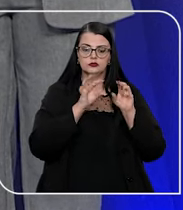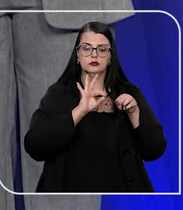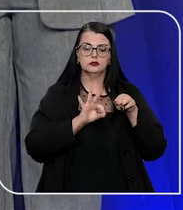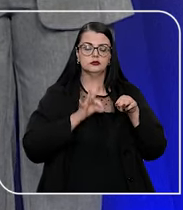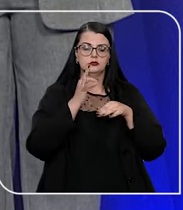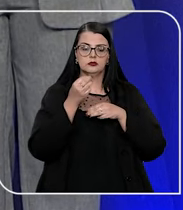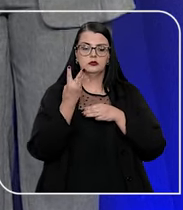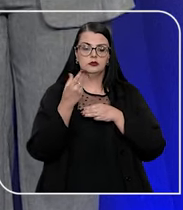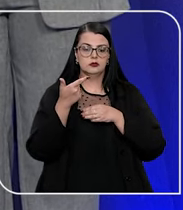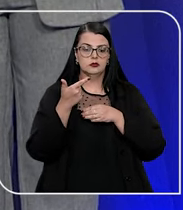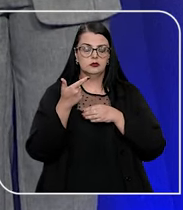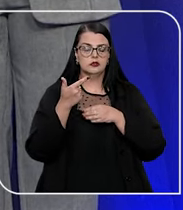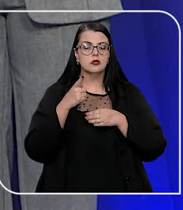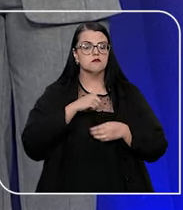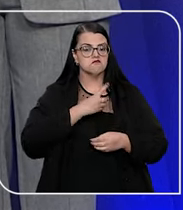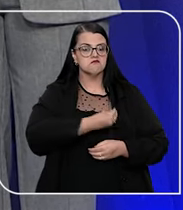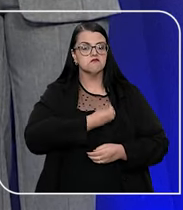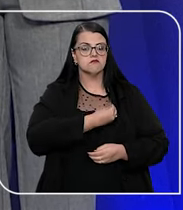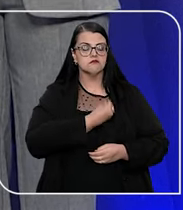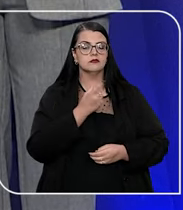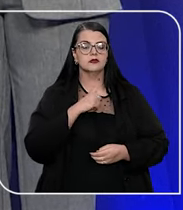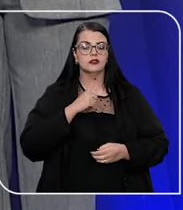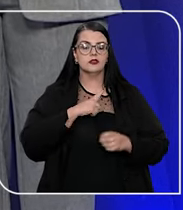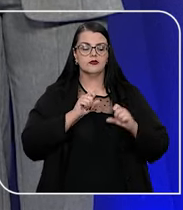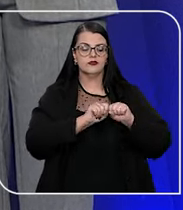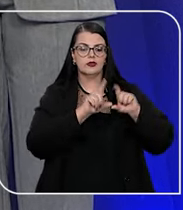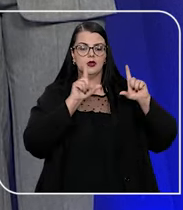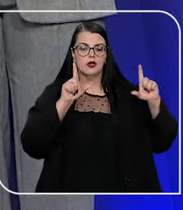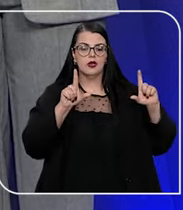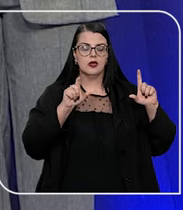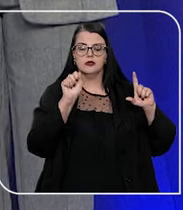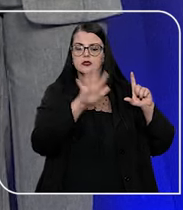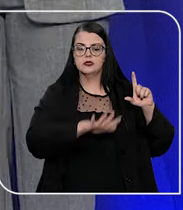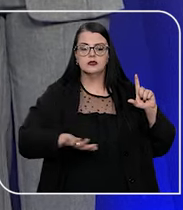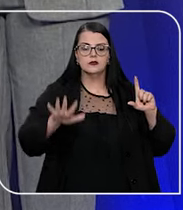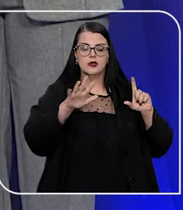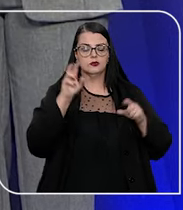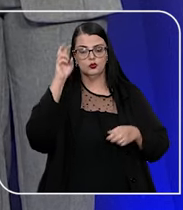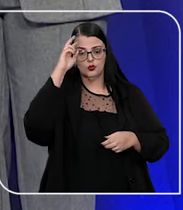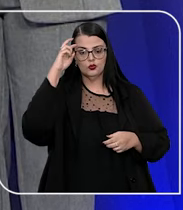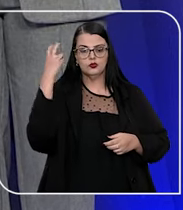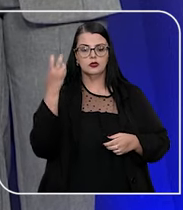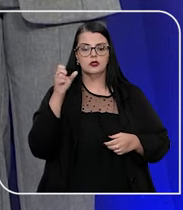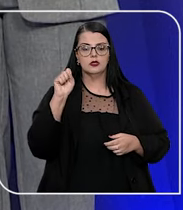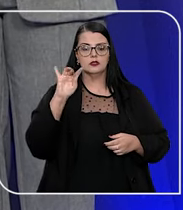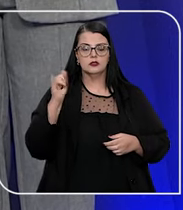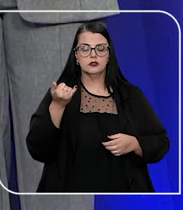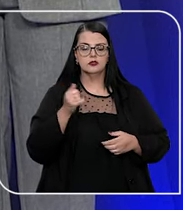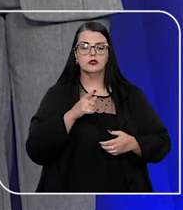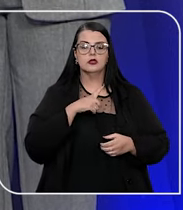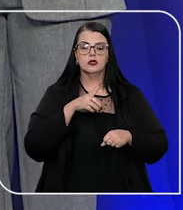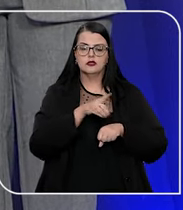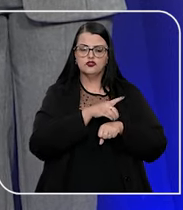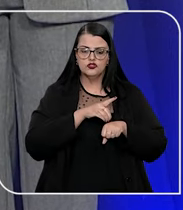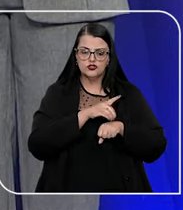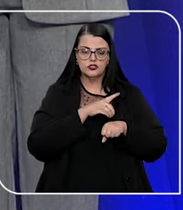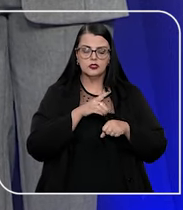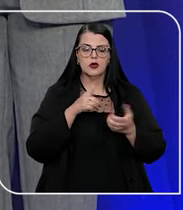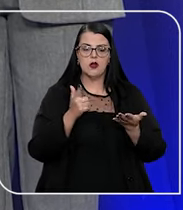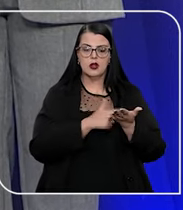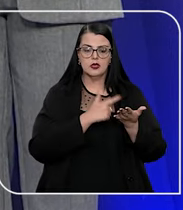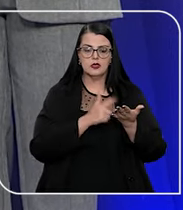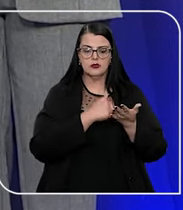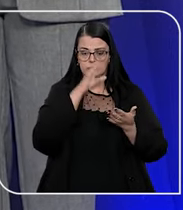ministros ativos e aposentados o lançamento ocorreu no espaço cultural STJ a versão digital do